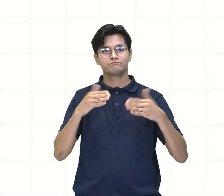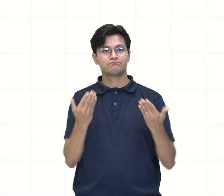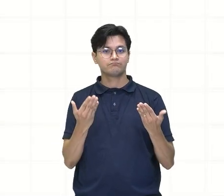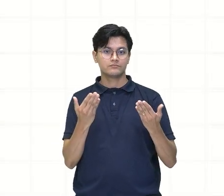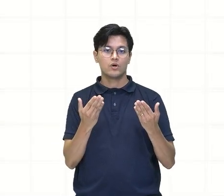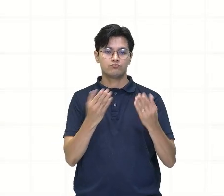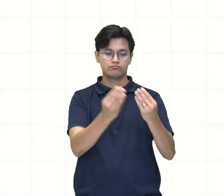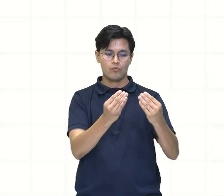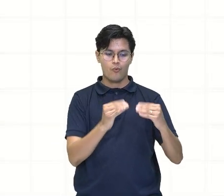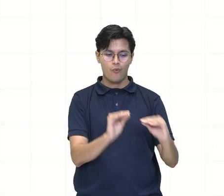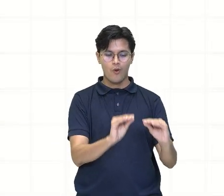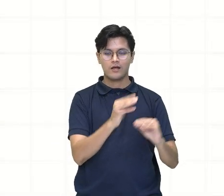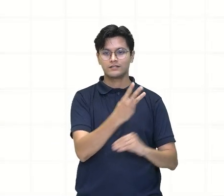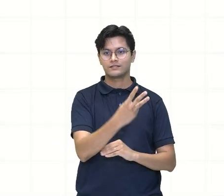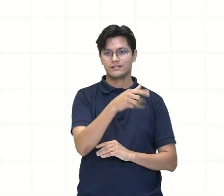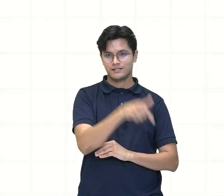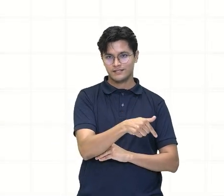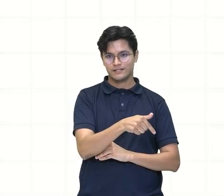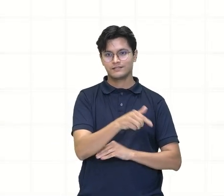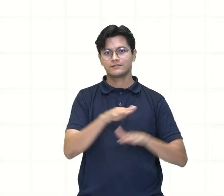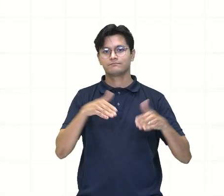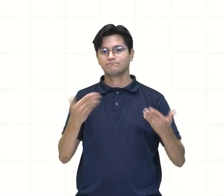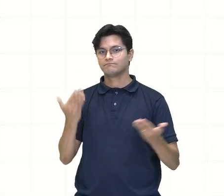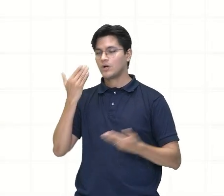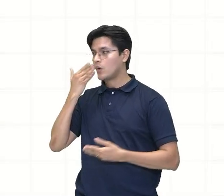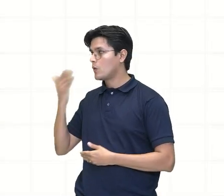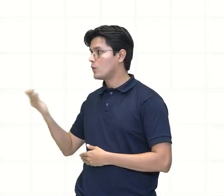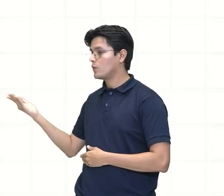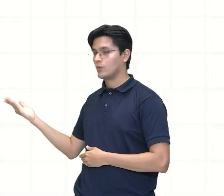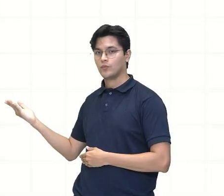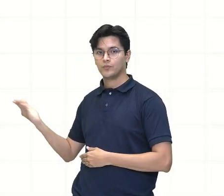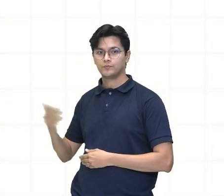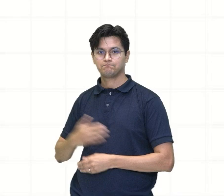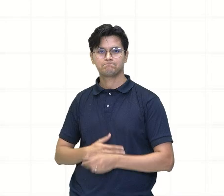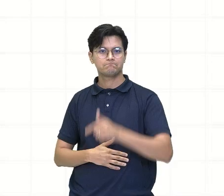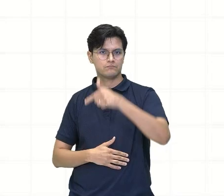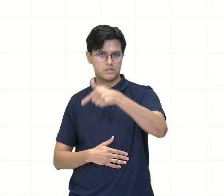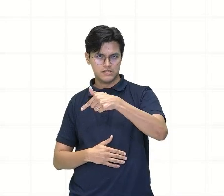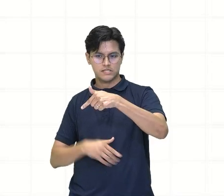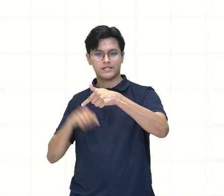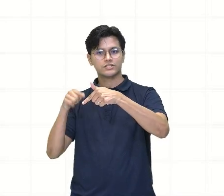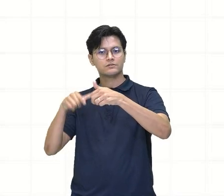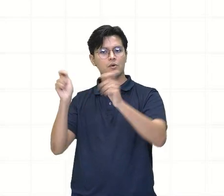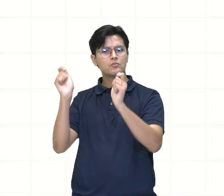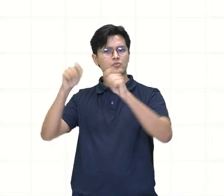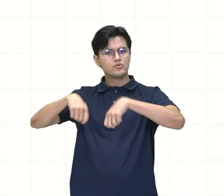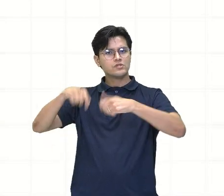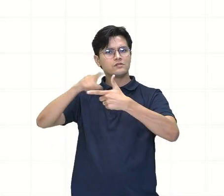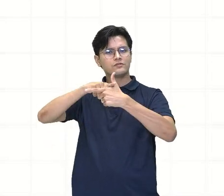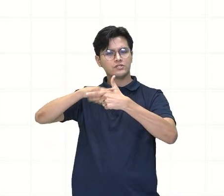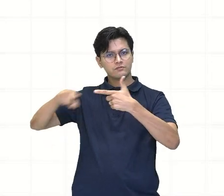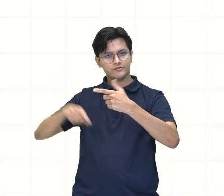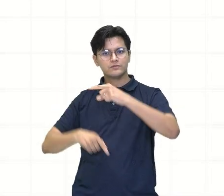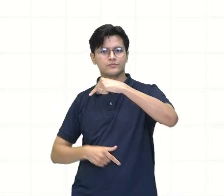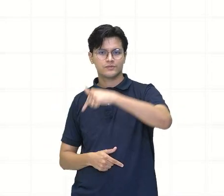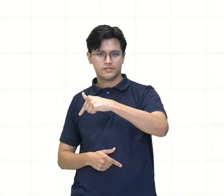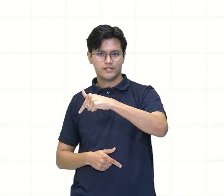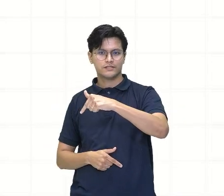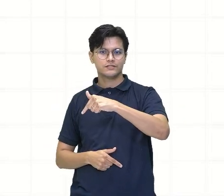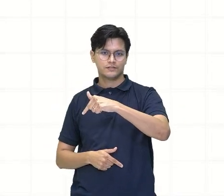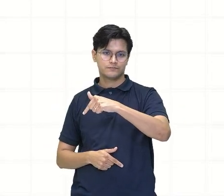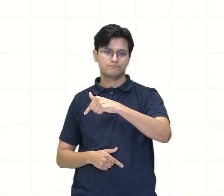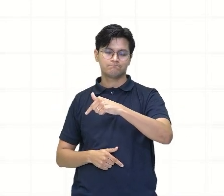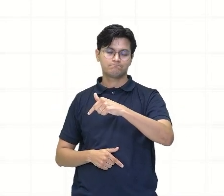7. Então, logicamente, o 7 vai ser divisível por 7, né? Lembrando que o nosso objetivo aqui